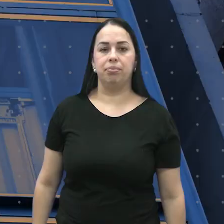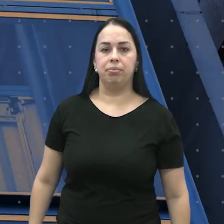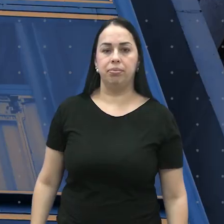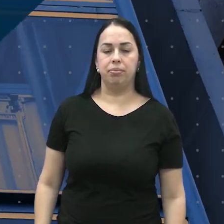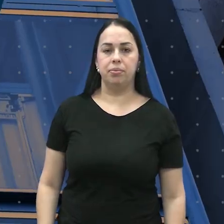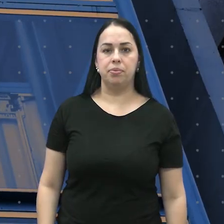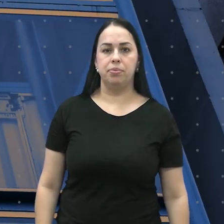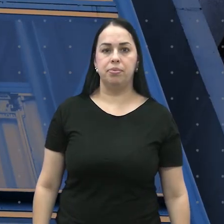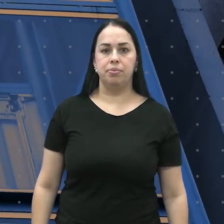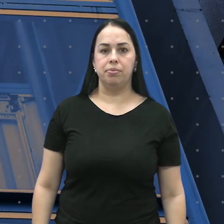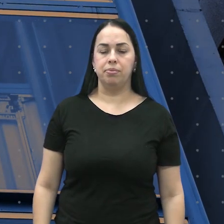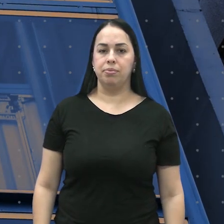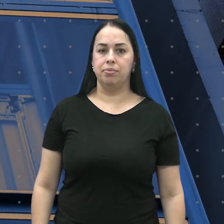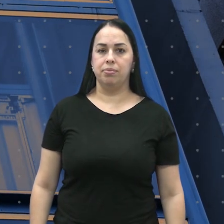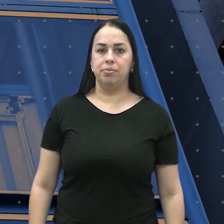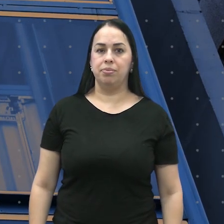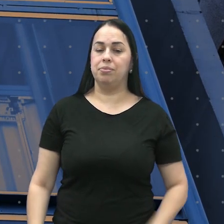PAT.